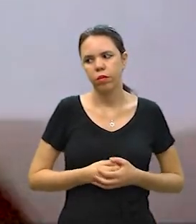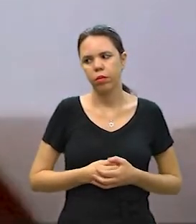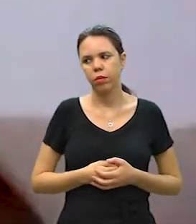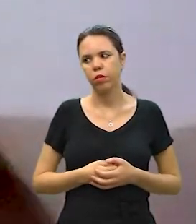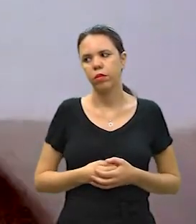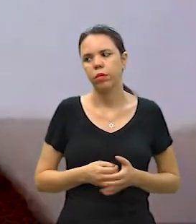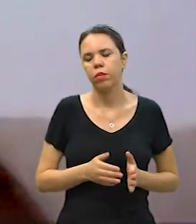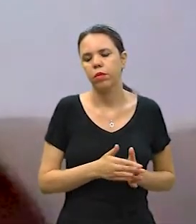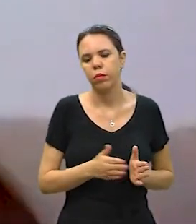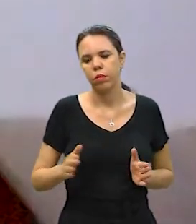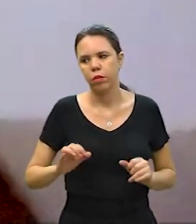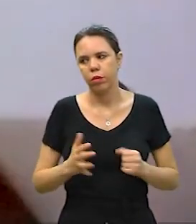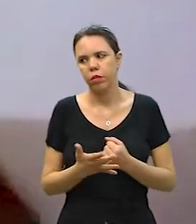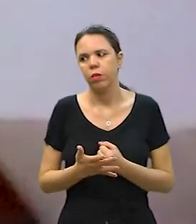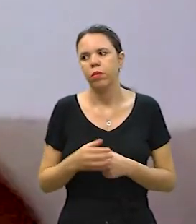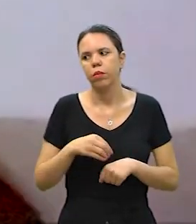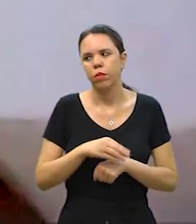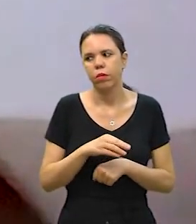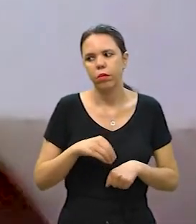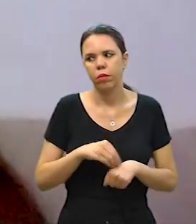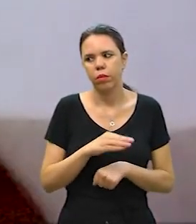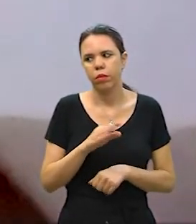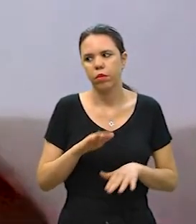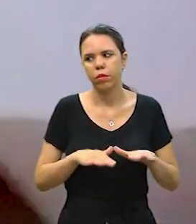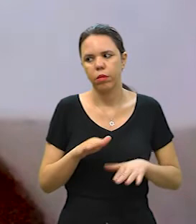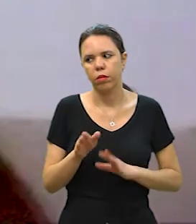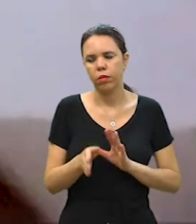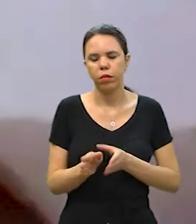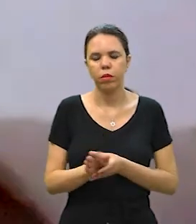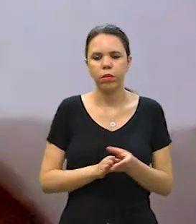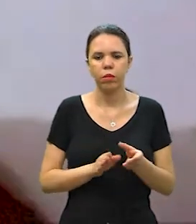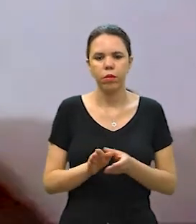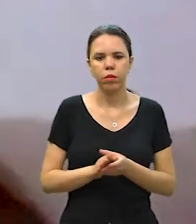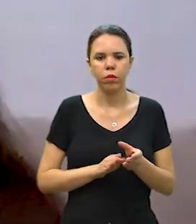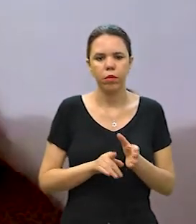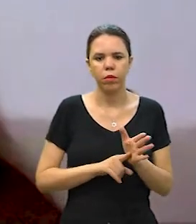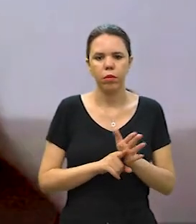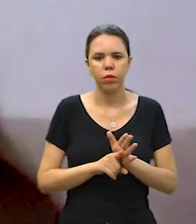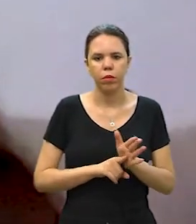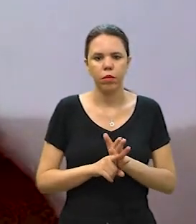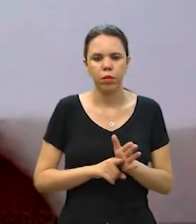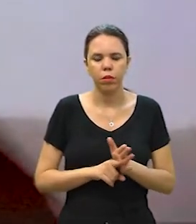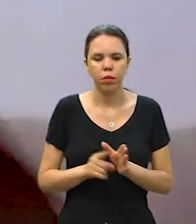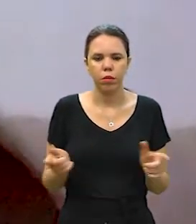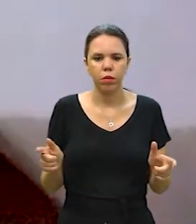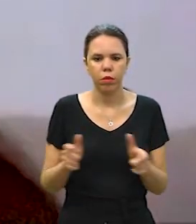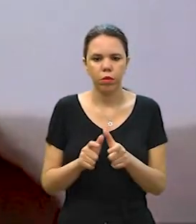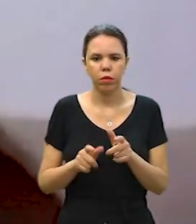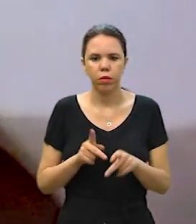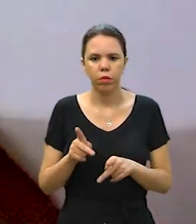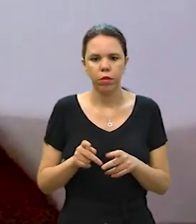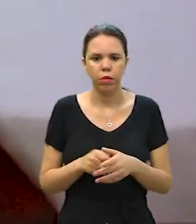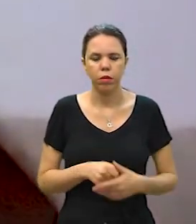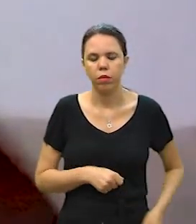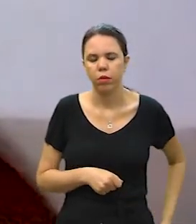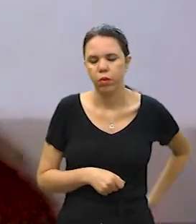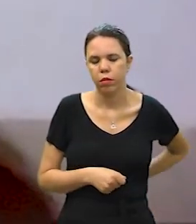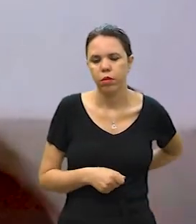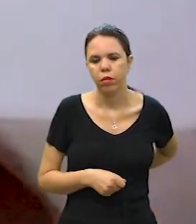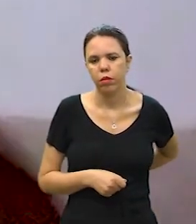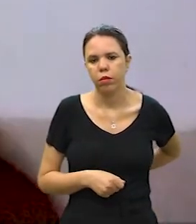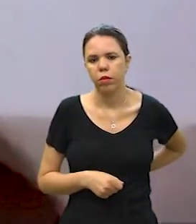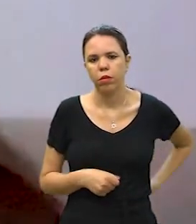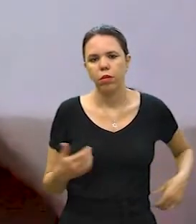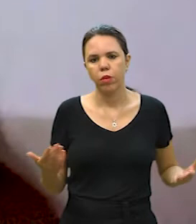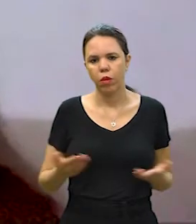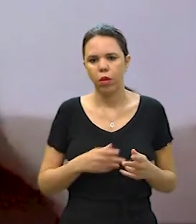a pandemia, foram passadas às vezes num conselho ou numa consulta com uma pequena parcela da população, e agora a comunidade